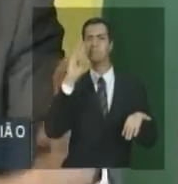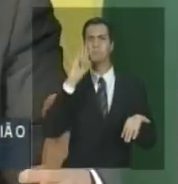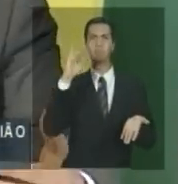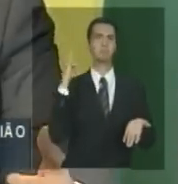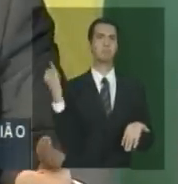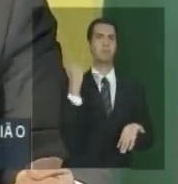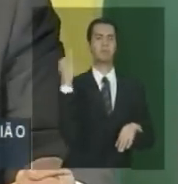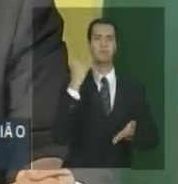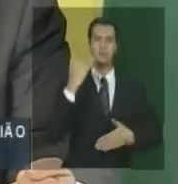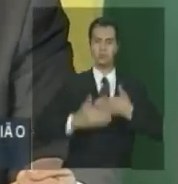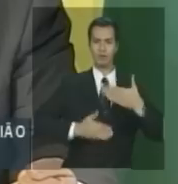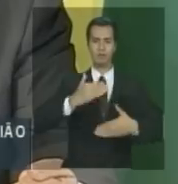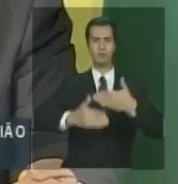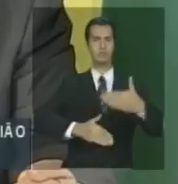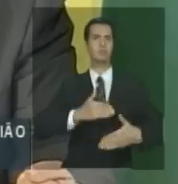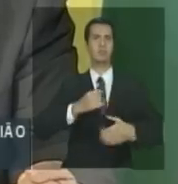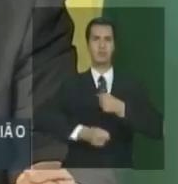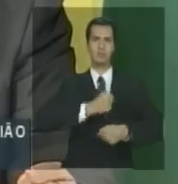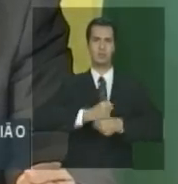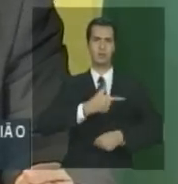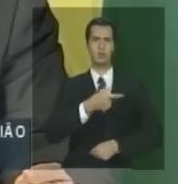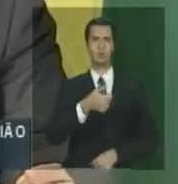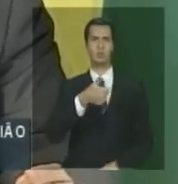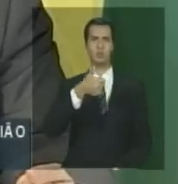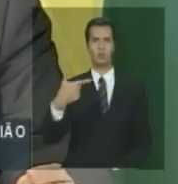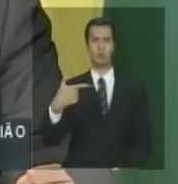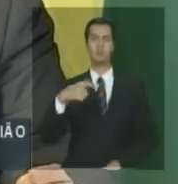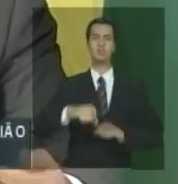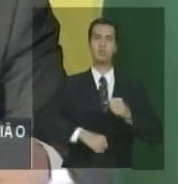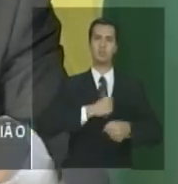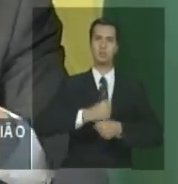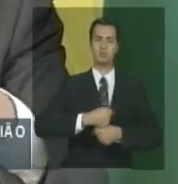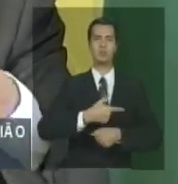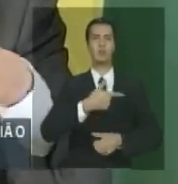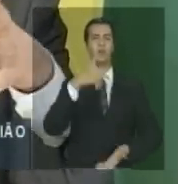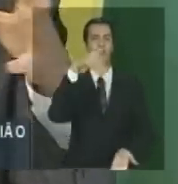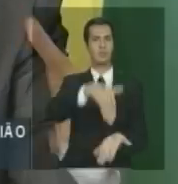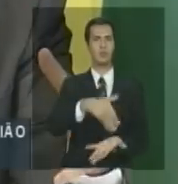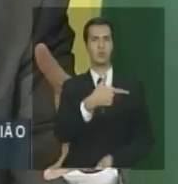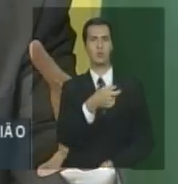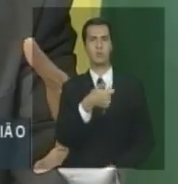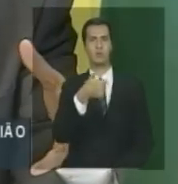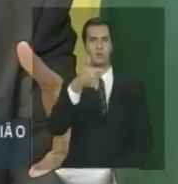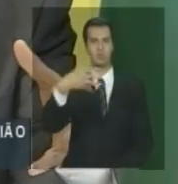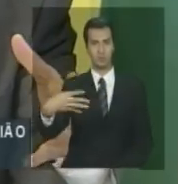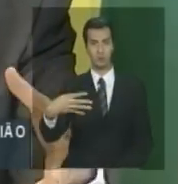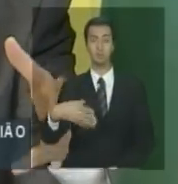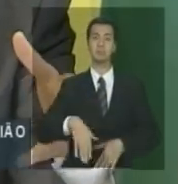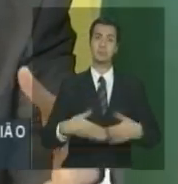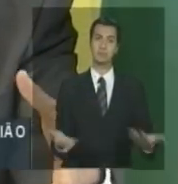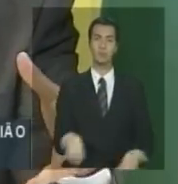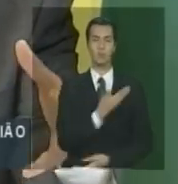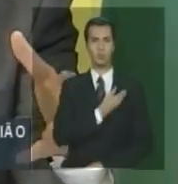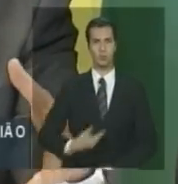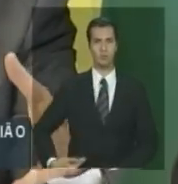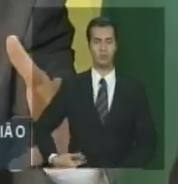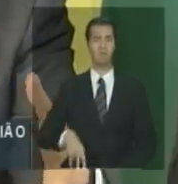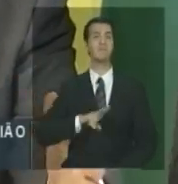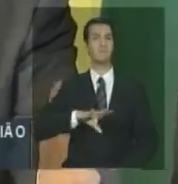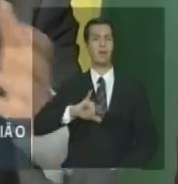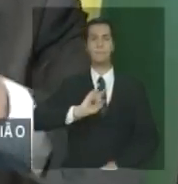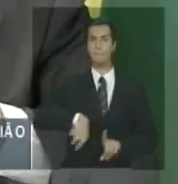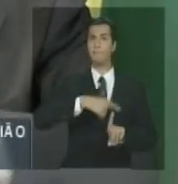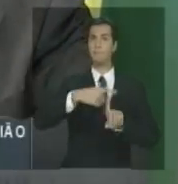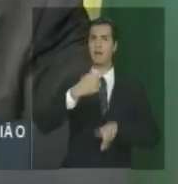crescimento em 2012, 2013 e 2014. Portanto, o setor público vai aumentar